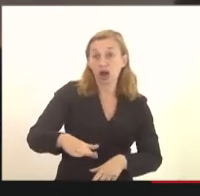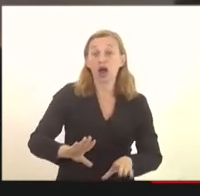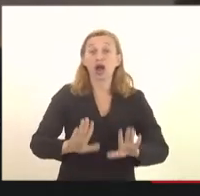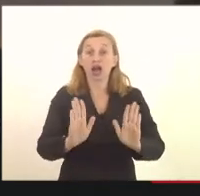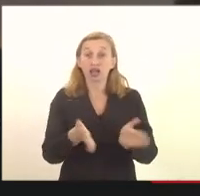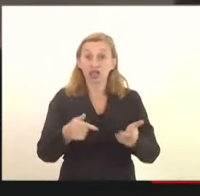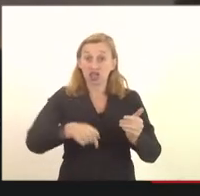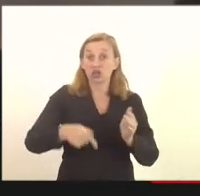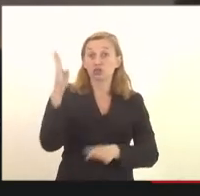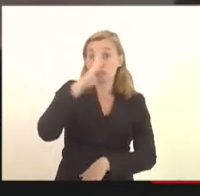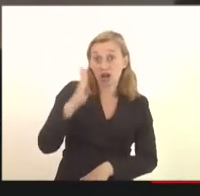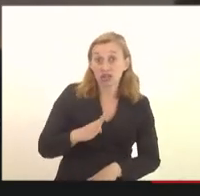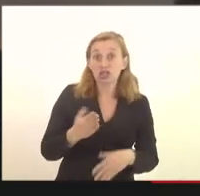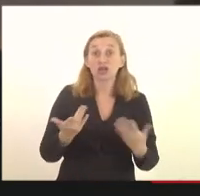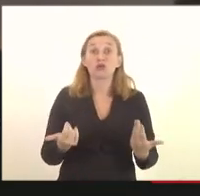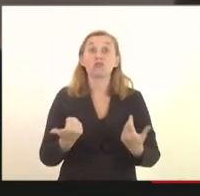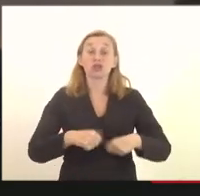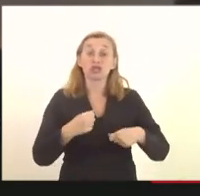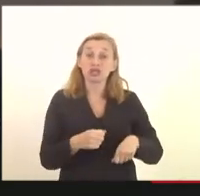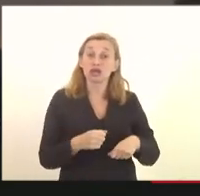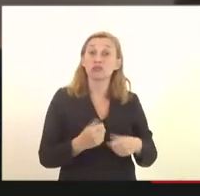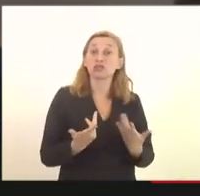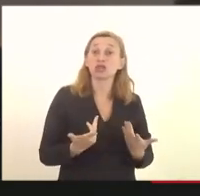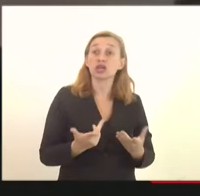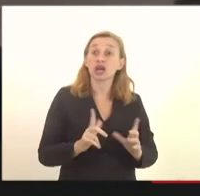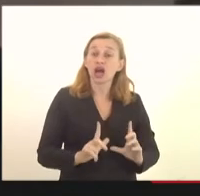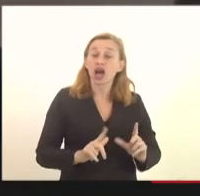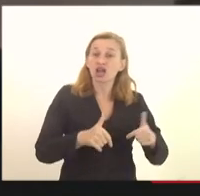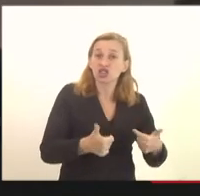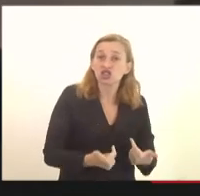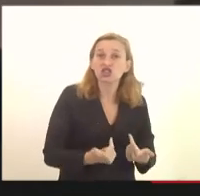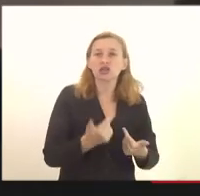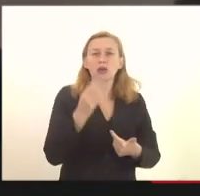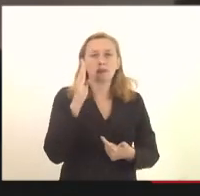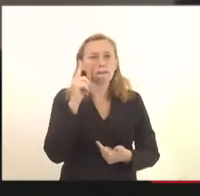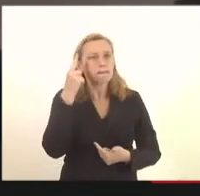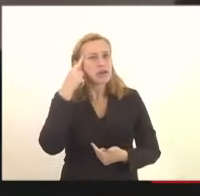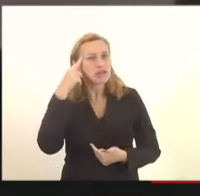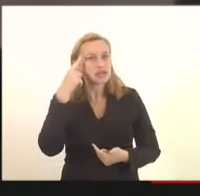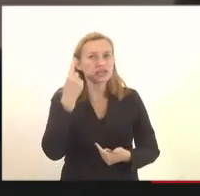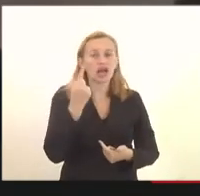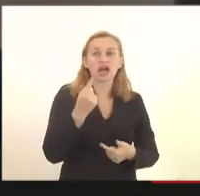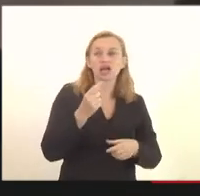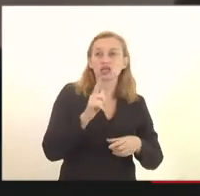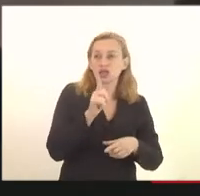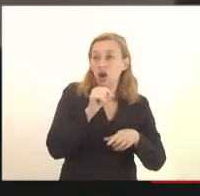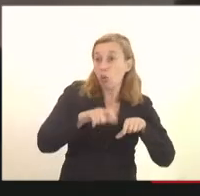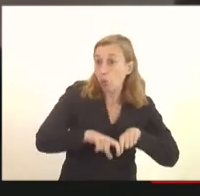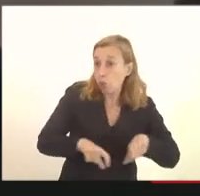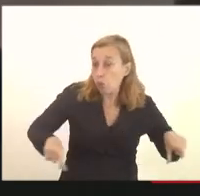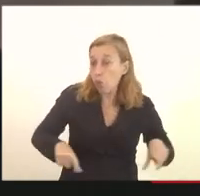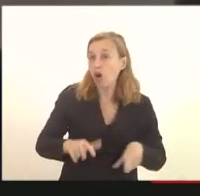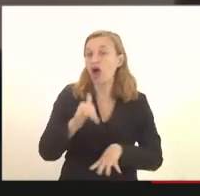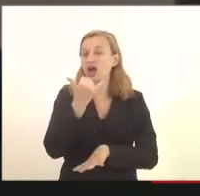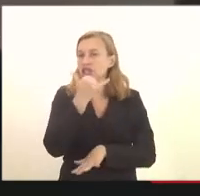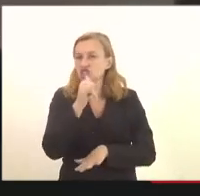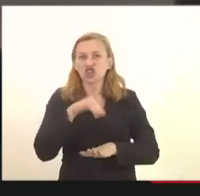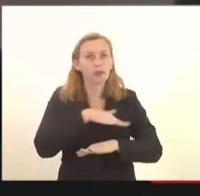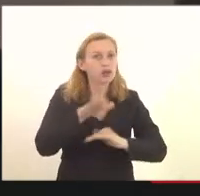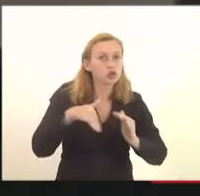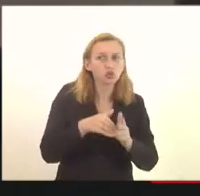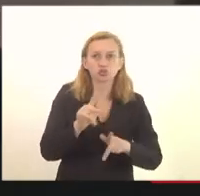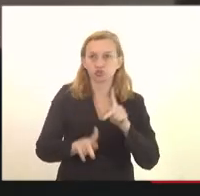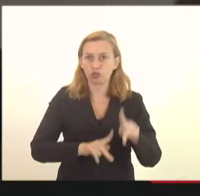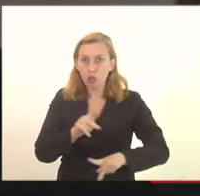temos que gerar, pensar em questões mais básicas como saneamento, energia para toda a população,